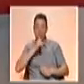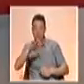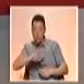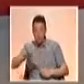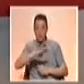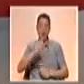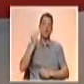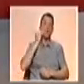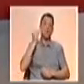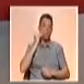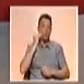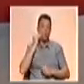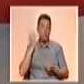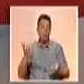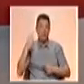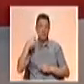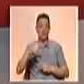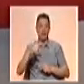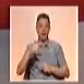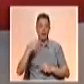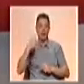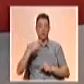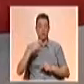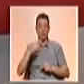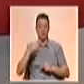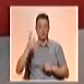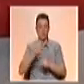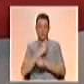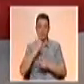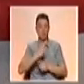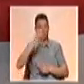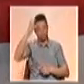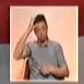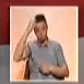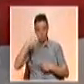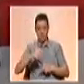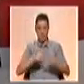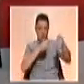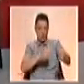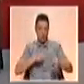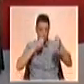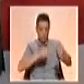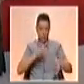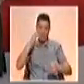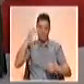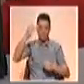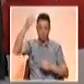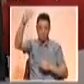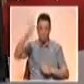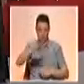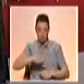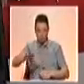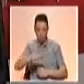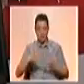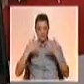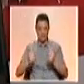e como. E o como tem que ser através de medidas inteligentes. Não há, por exemplo, agricultura no futuro, e particularmente em zonas mais